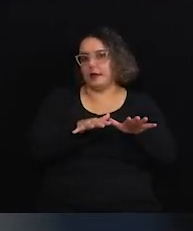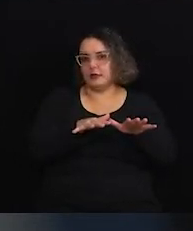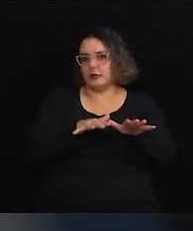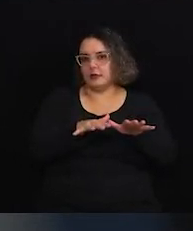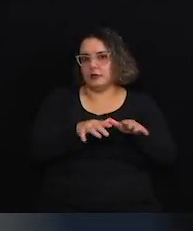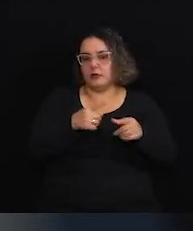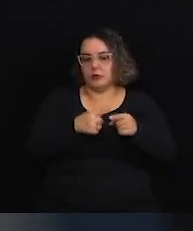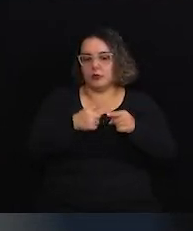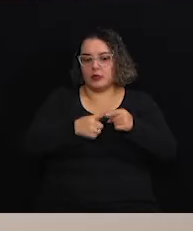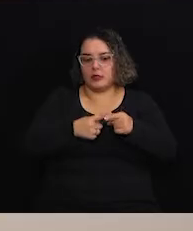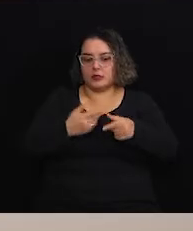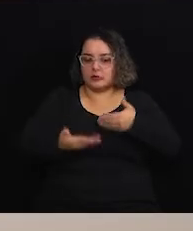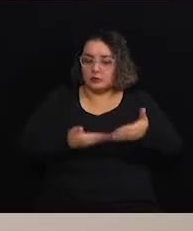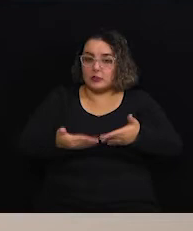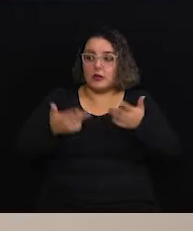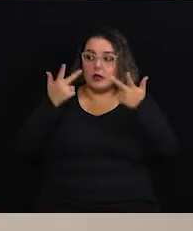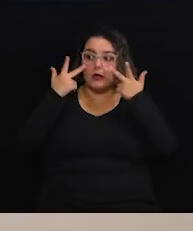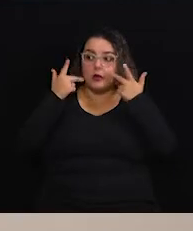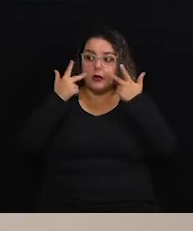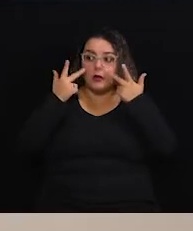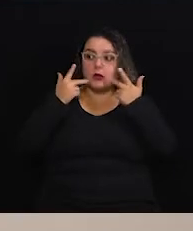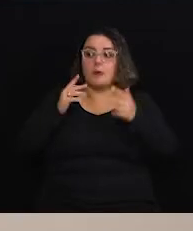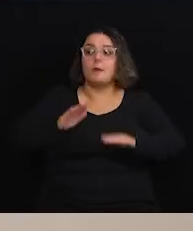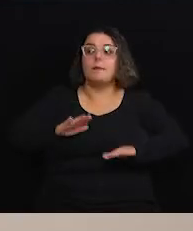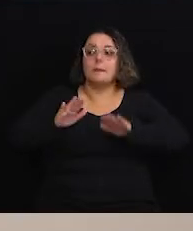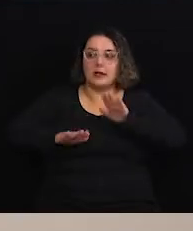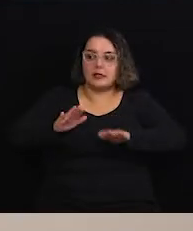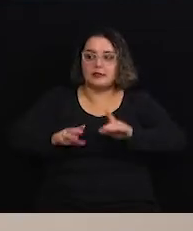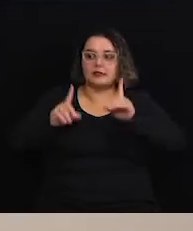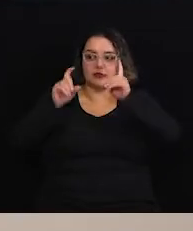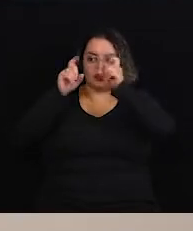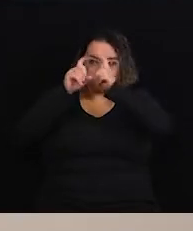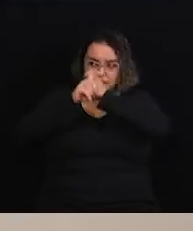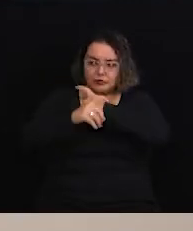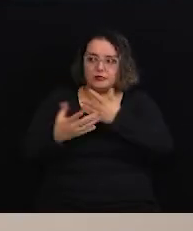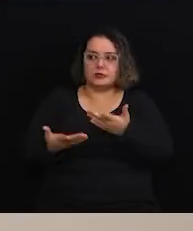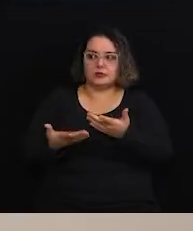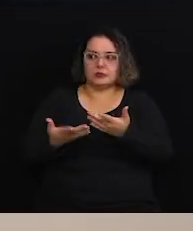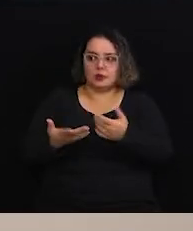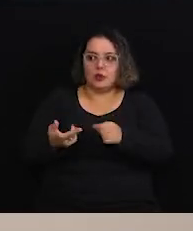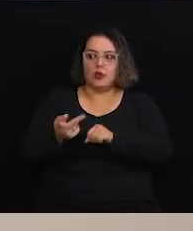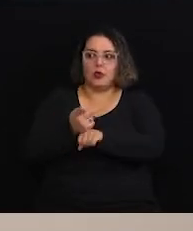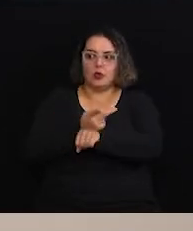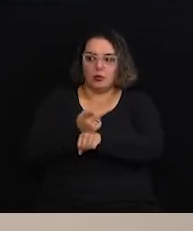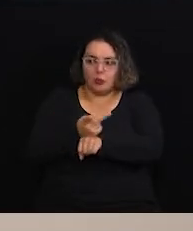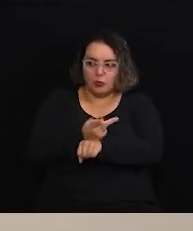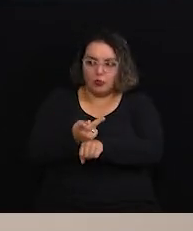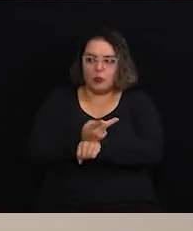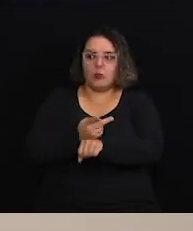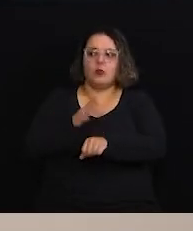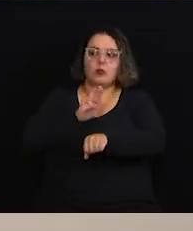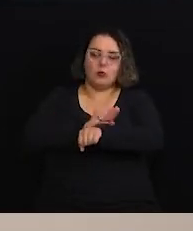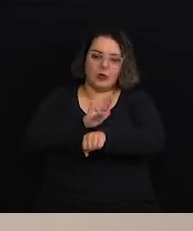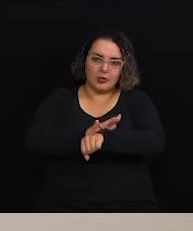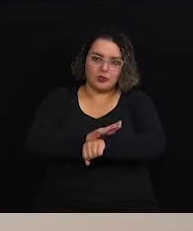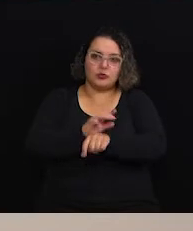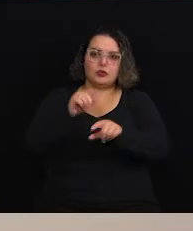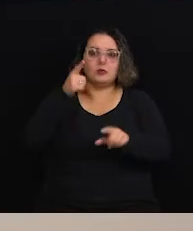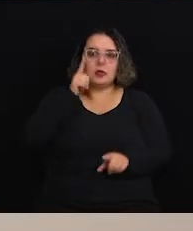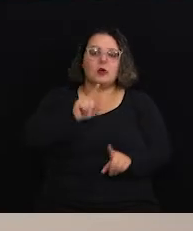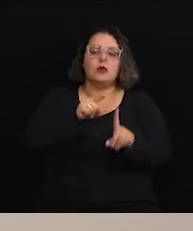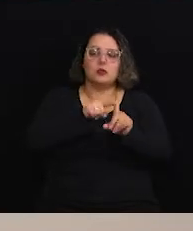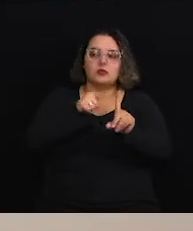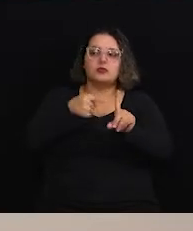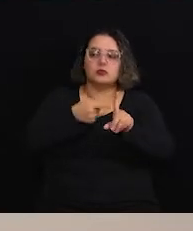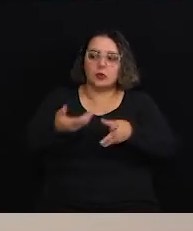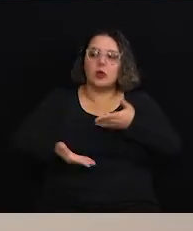tratadas naturalmente. Mas elas, às vezes, têm muita dificuldade e, às vezes, precisam procurar, né, uma ajuda para poder engravidar,